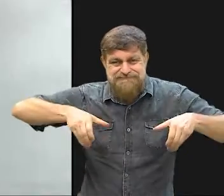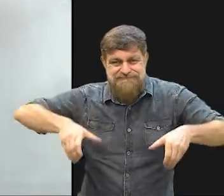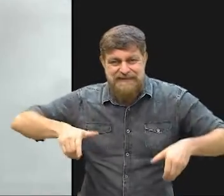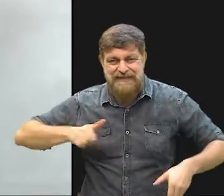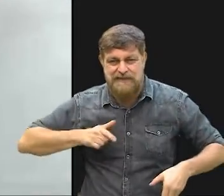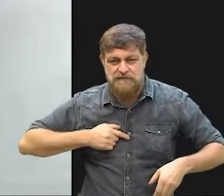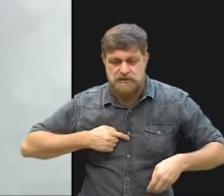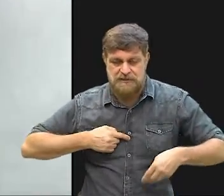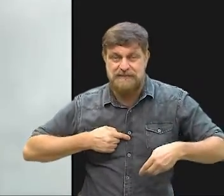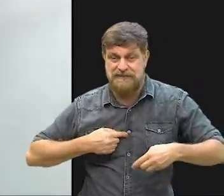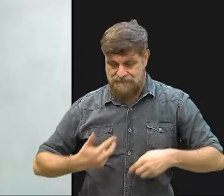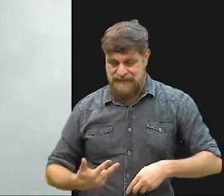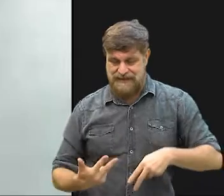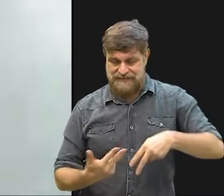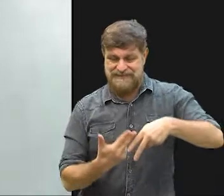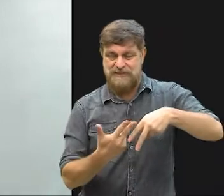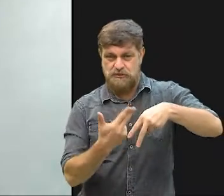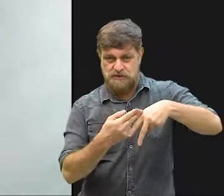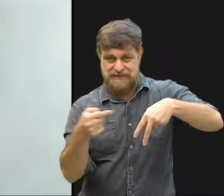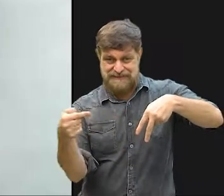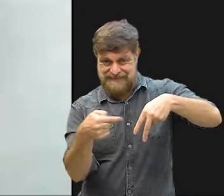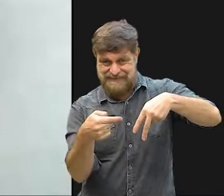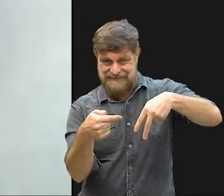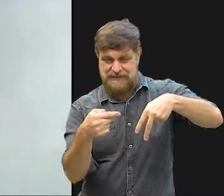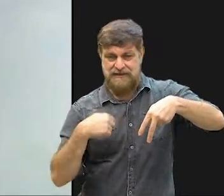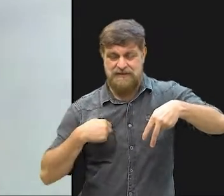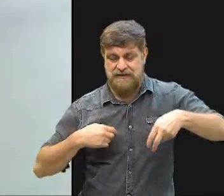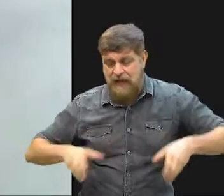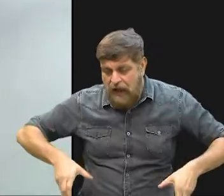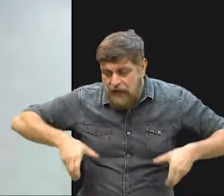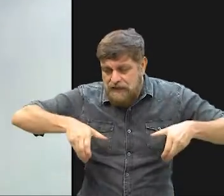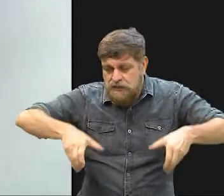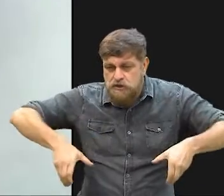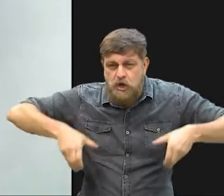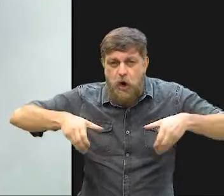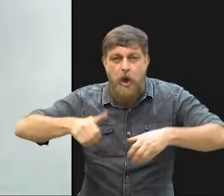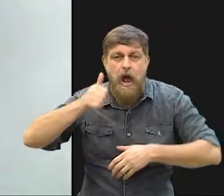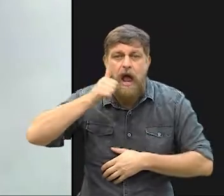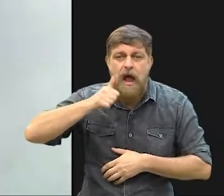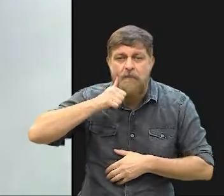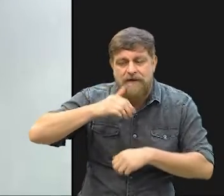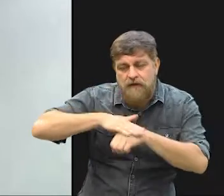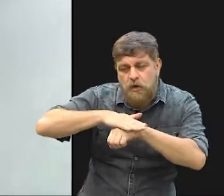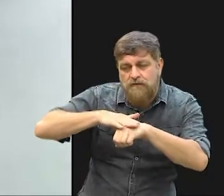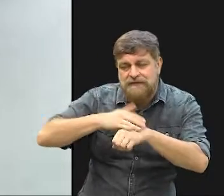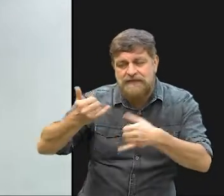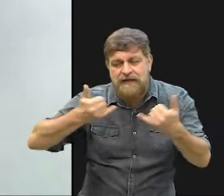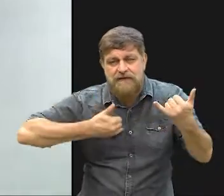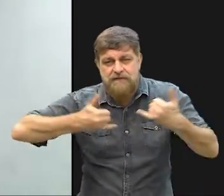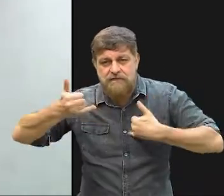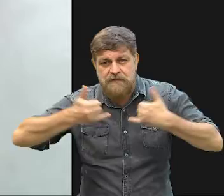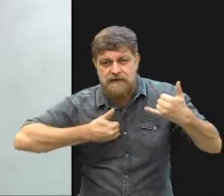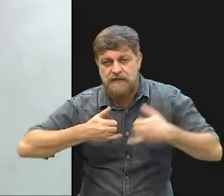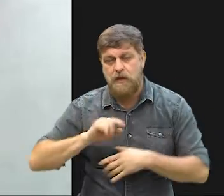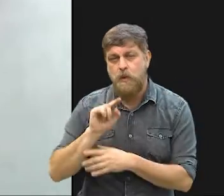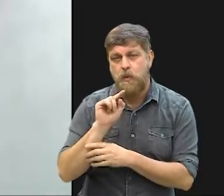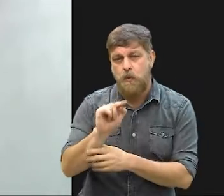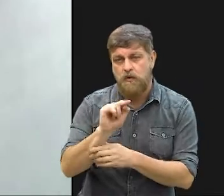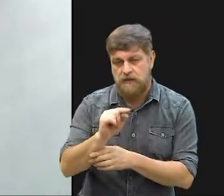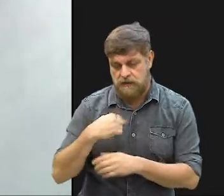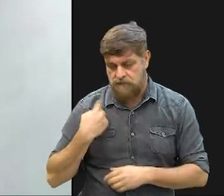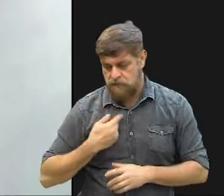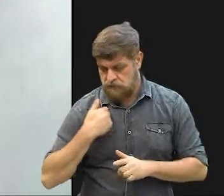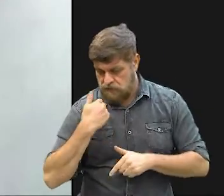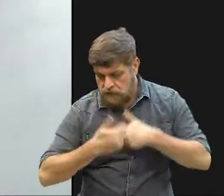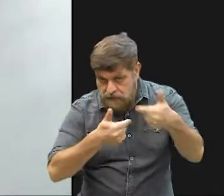fixador externo, né? E quando eu tô na cadeira de roda, o treinador e a Simone vêm conversar comigo. Eles falaram assim, e aí,